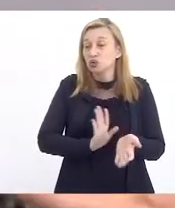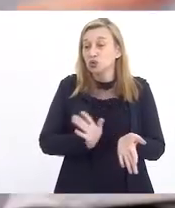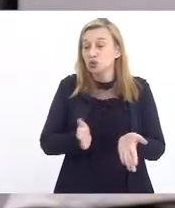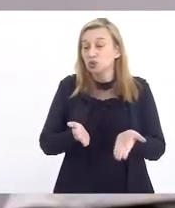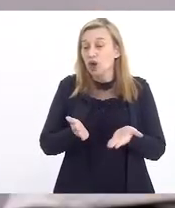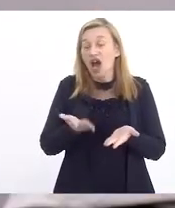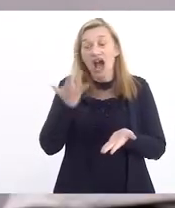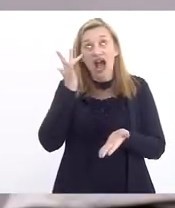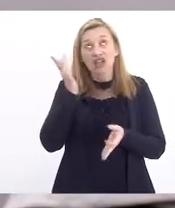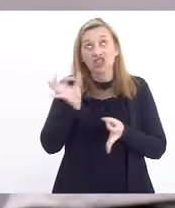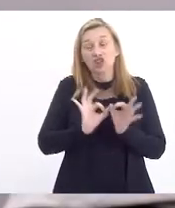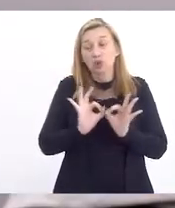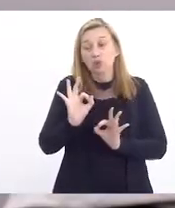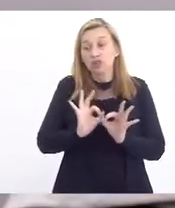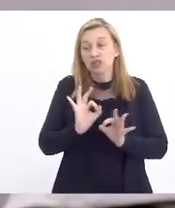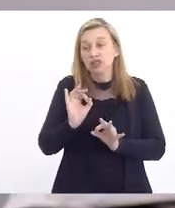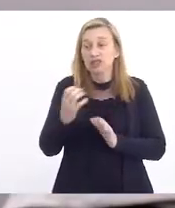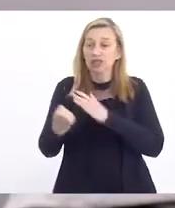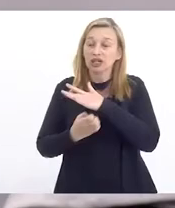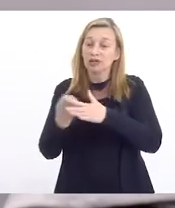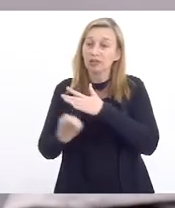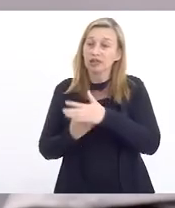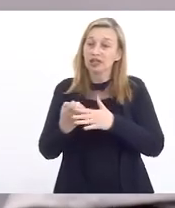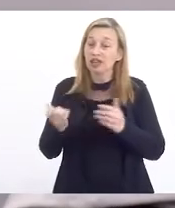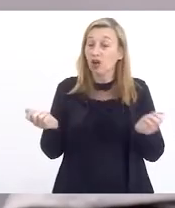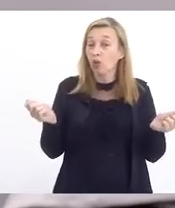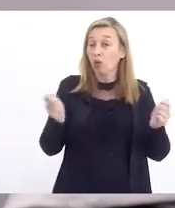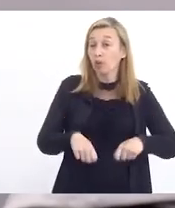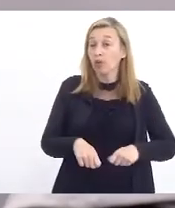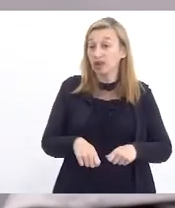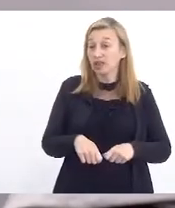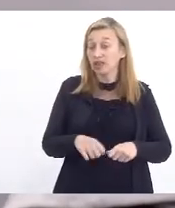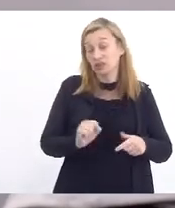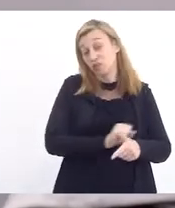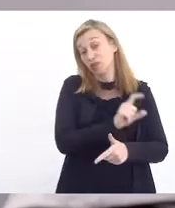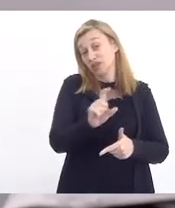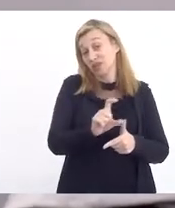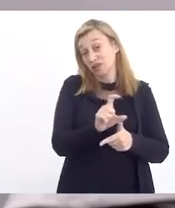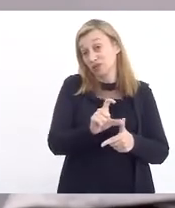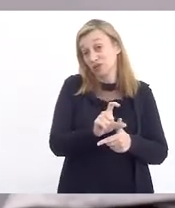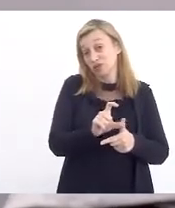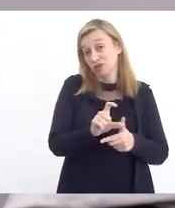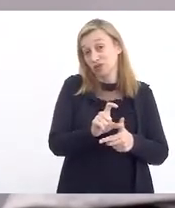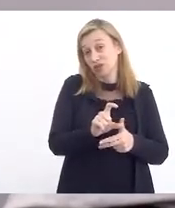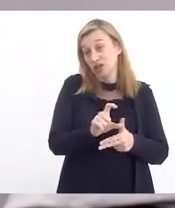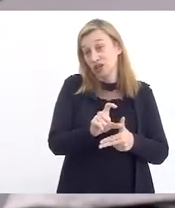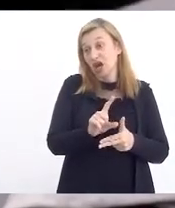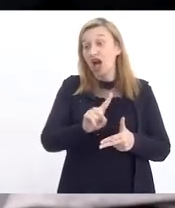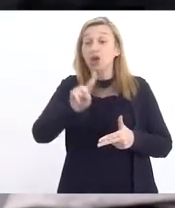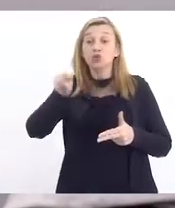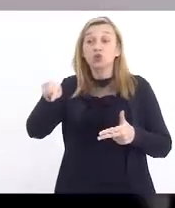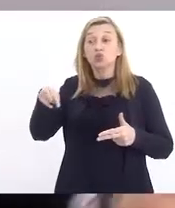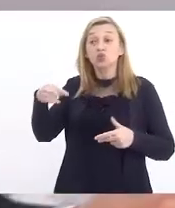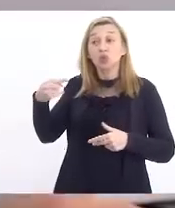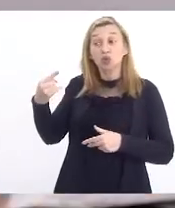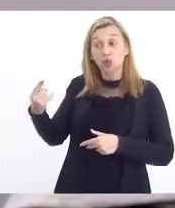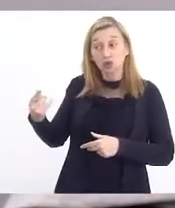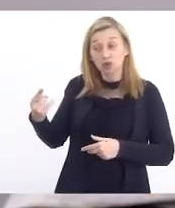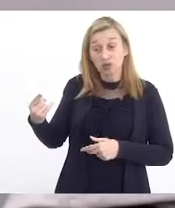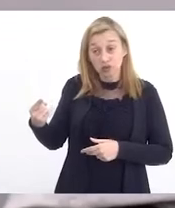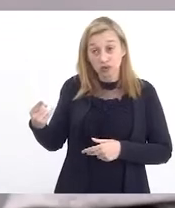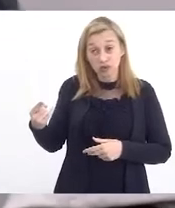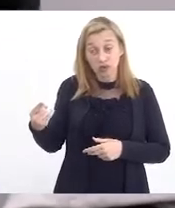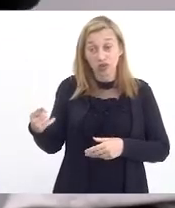que a organização da agência tinha que ser a competência do executivo. Aí os doutos da lei, às